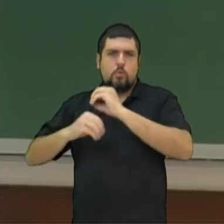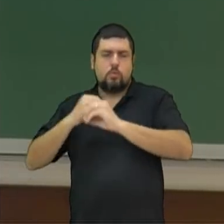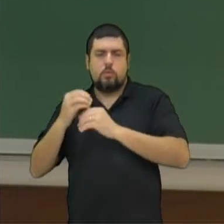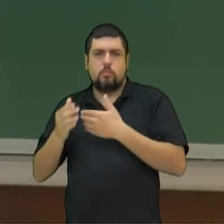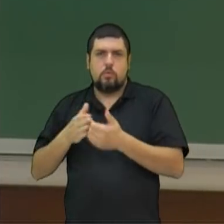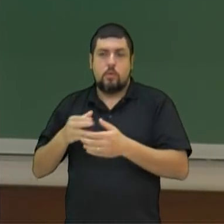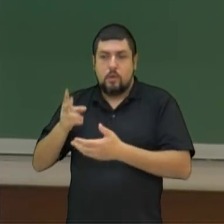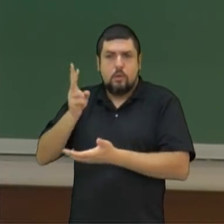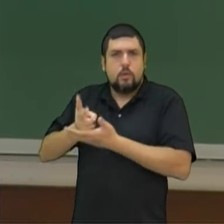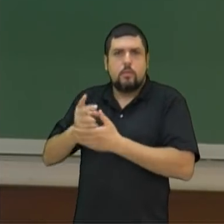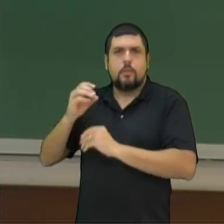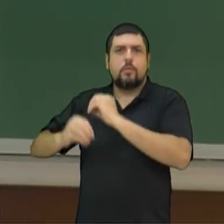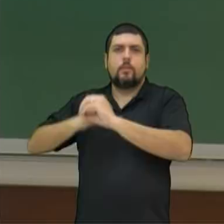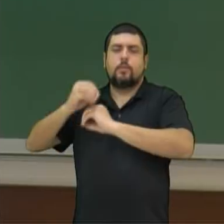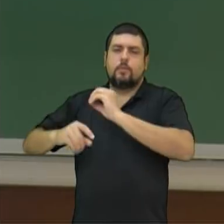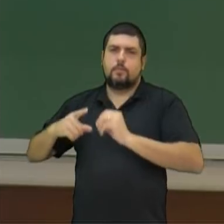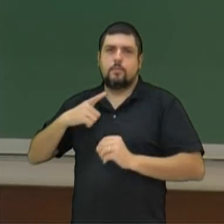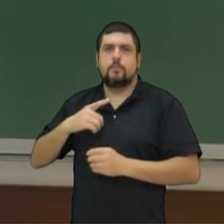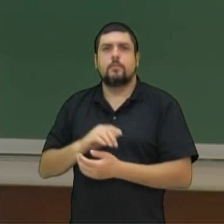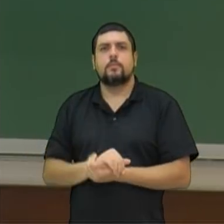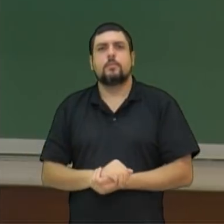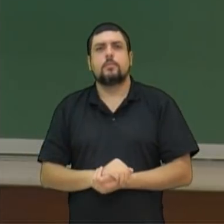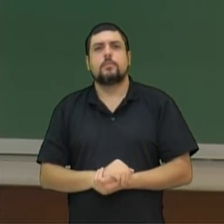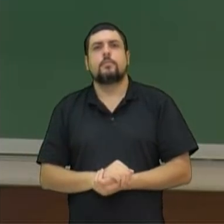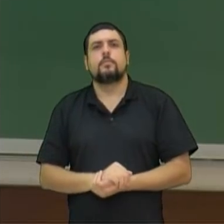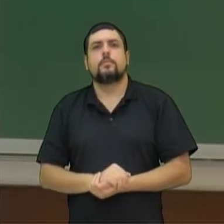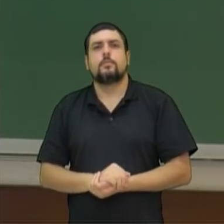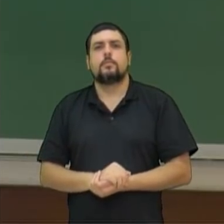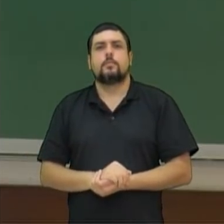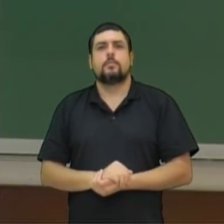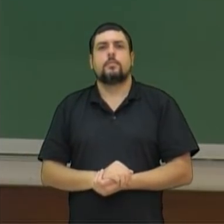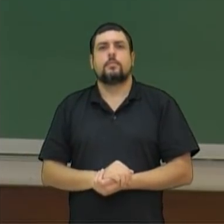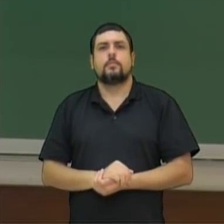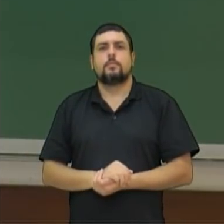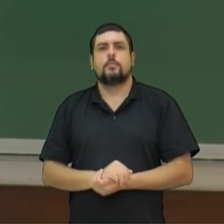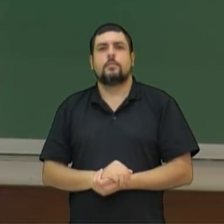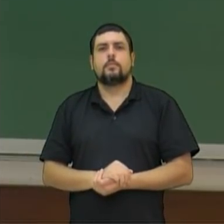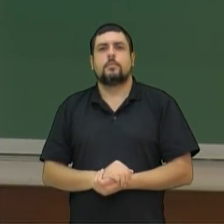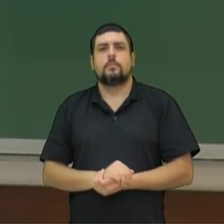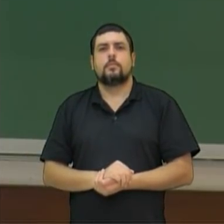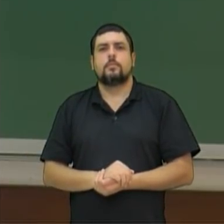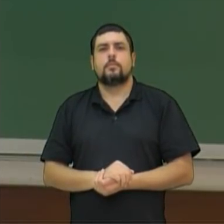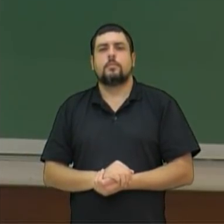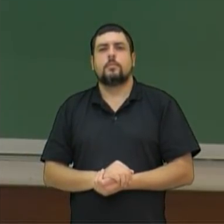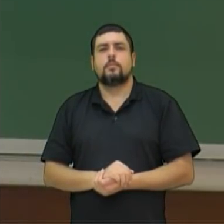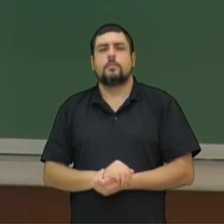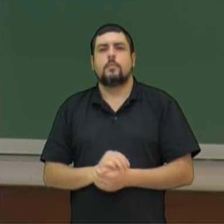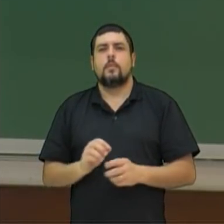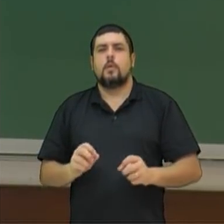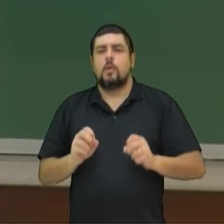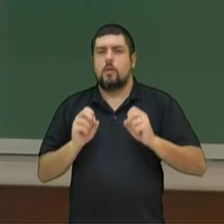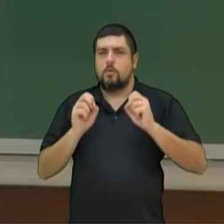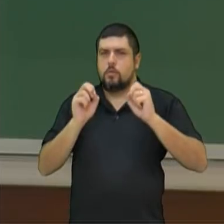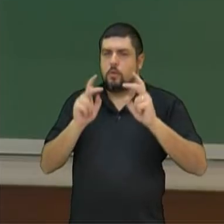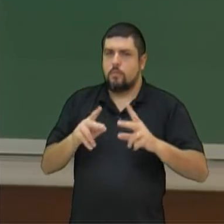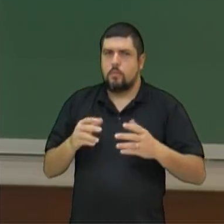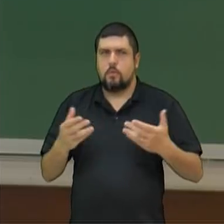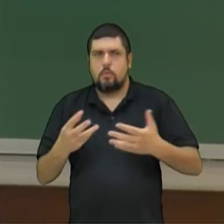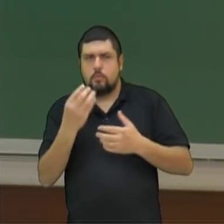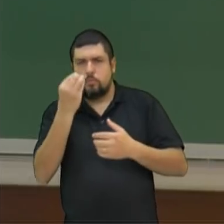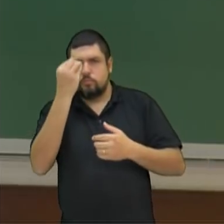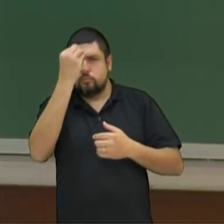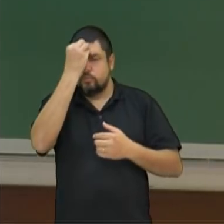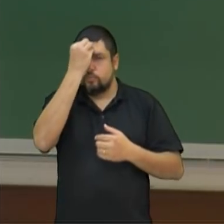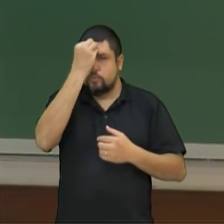sempre tem oxigênio nas bases. Feito, meninada? Vamos lá. Fechando, travando na sua cabeça isso.